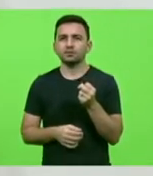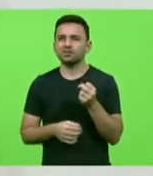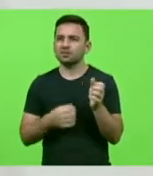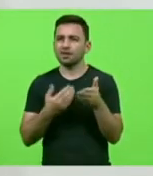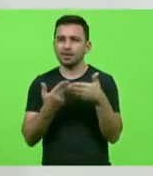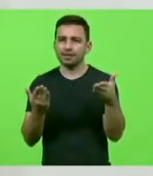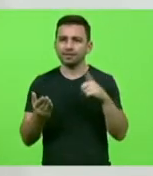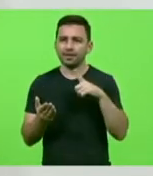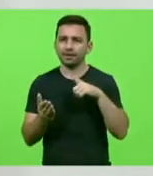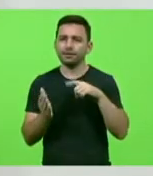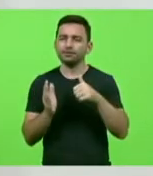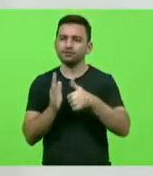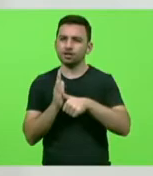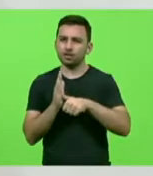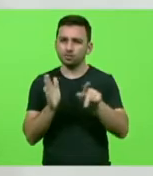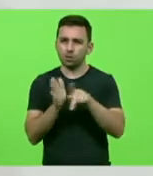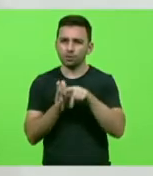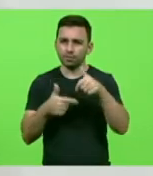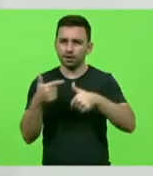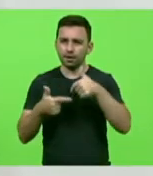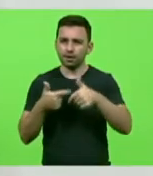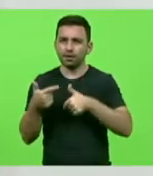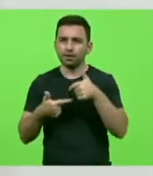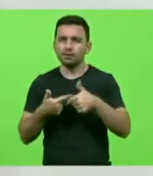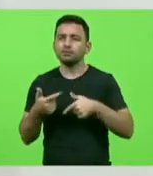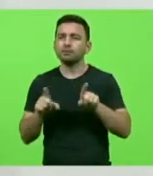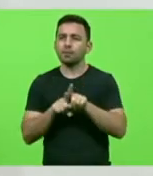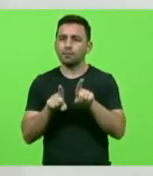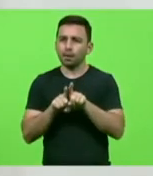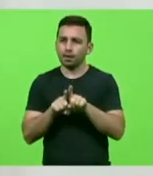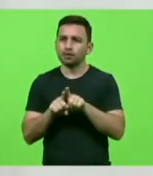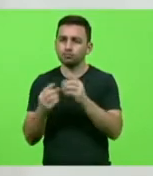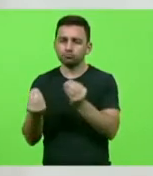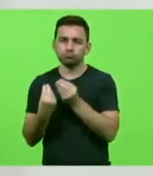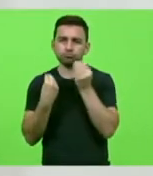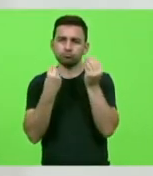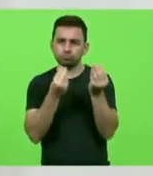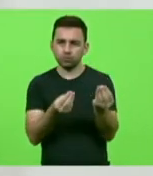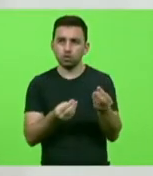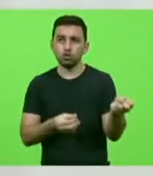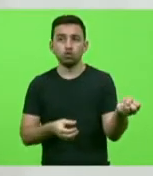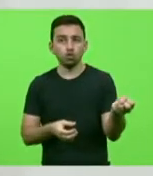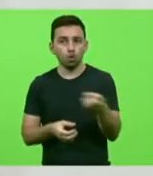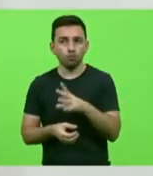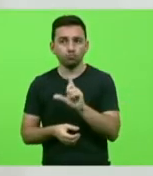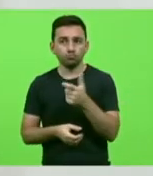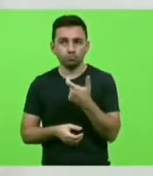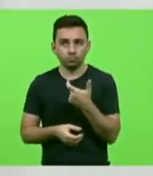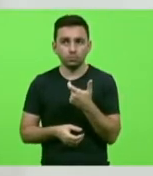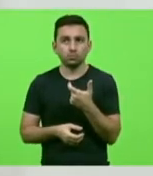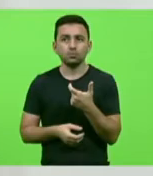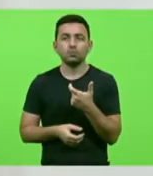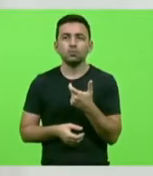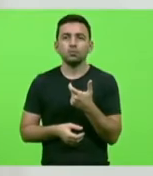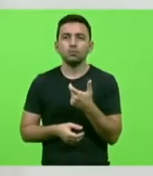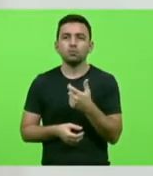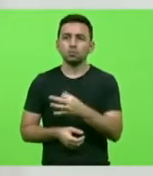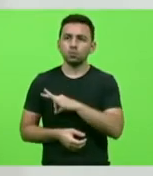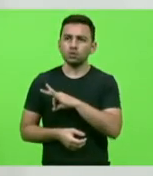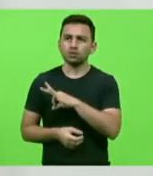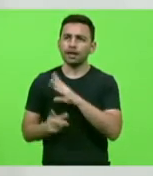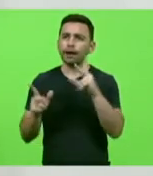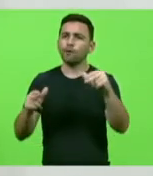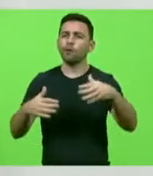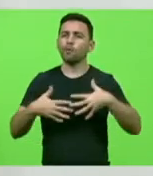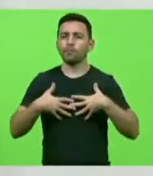sua identidade funcional, também recebam a nova carteira da polícia como uma homenagem,